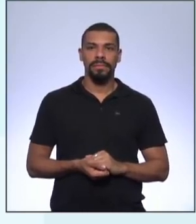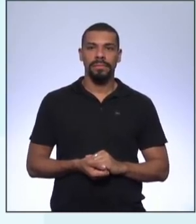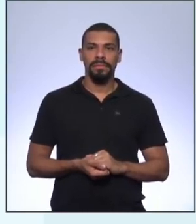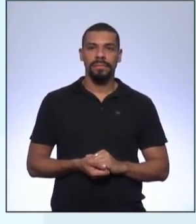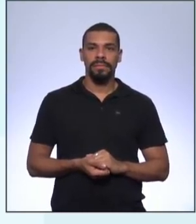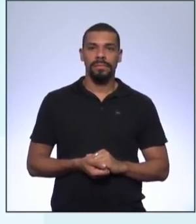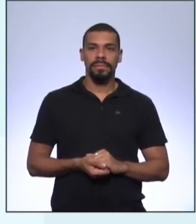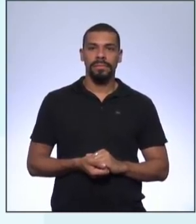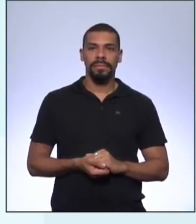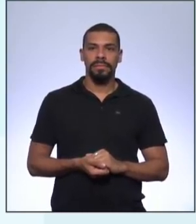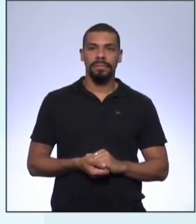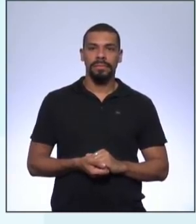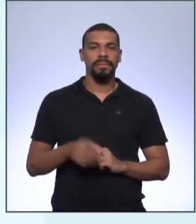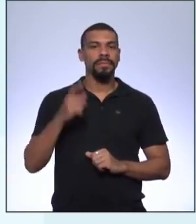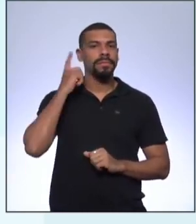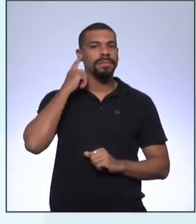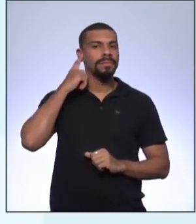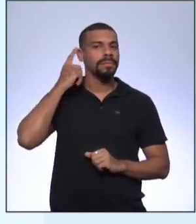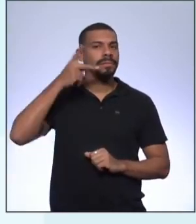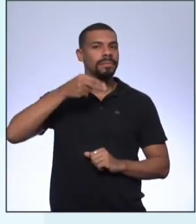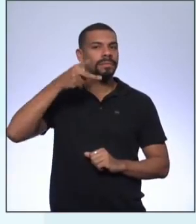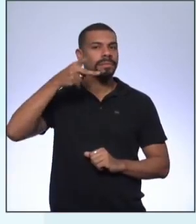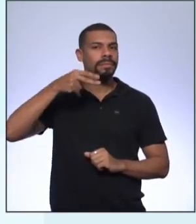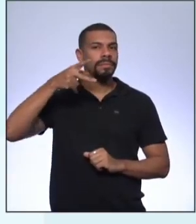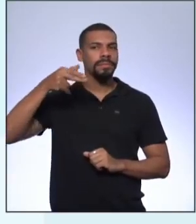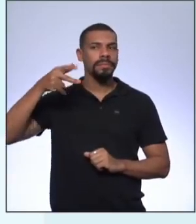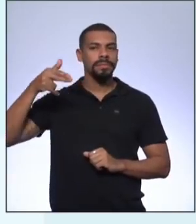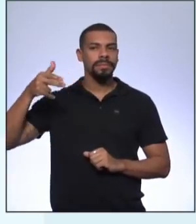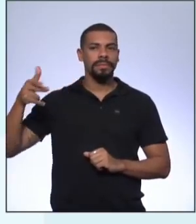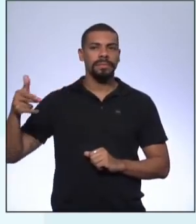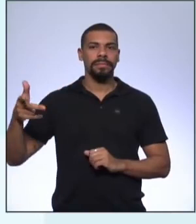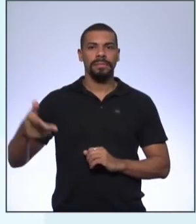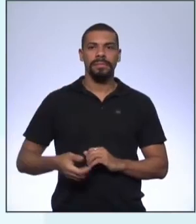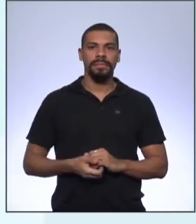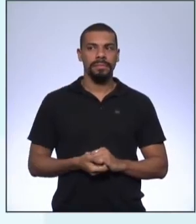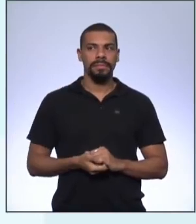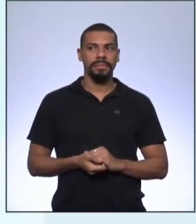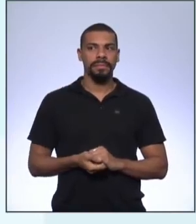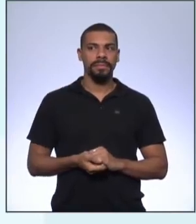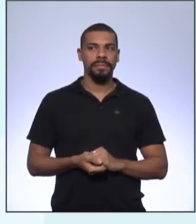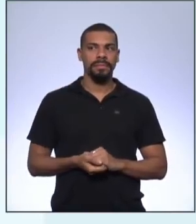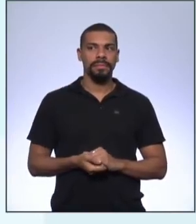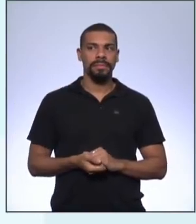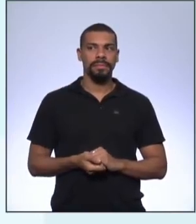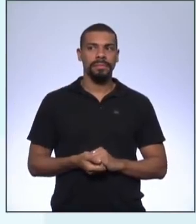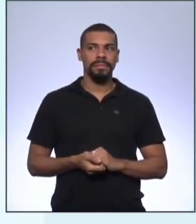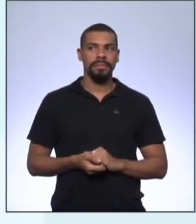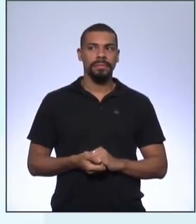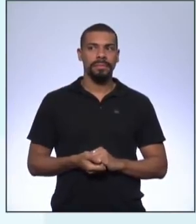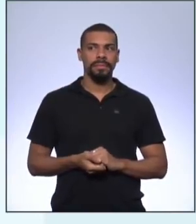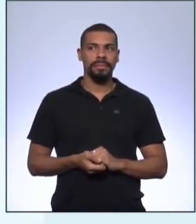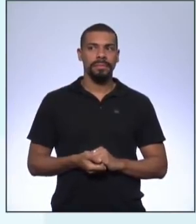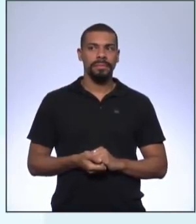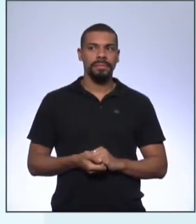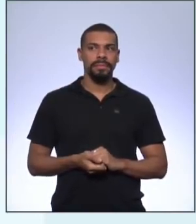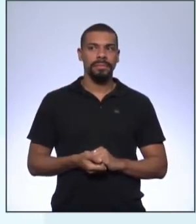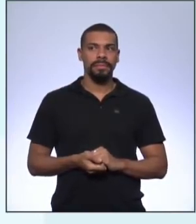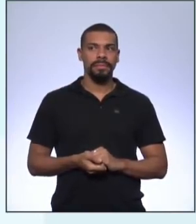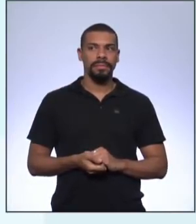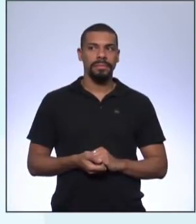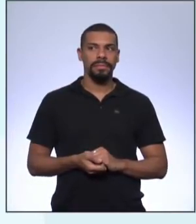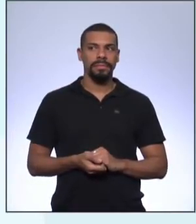Fast and Furious. Você vai ver o filme chamado Faster and